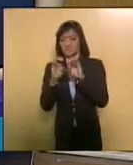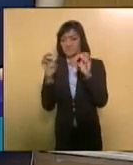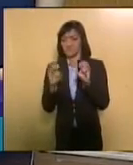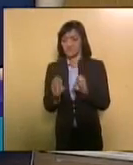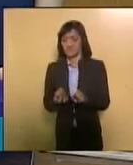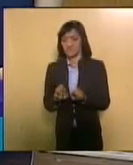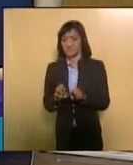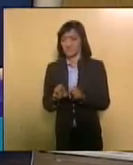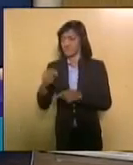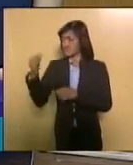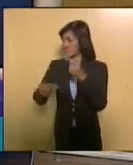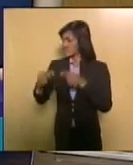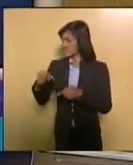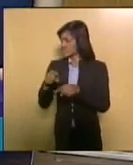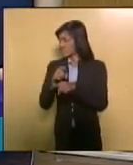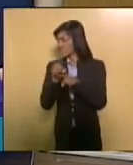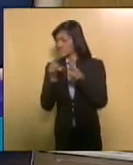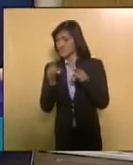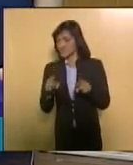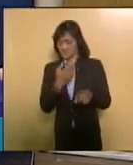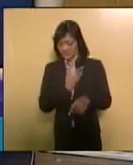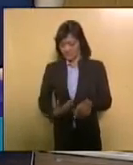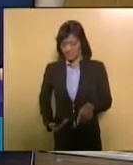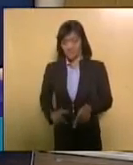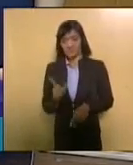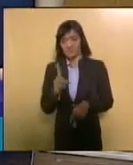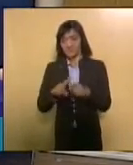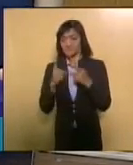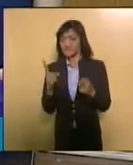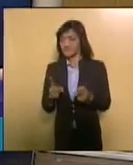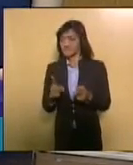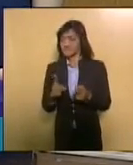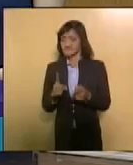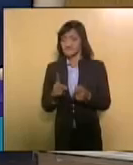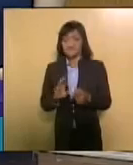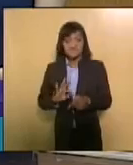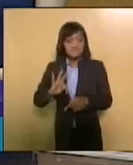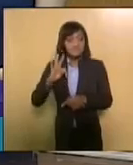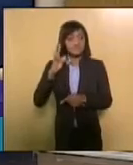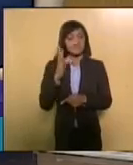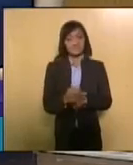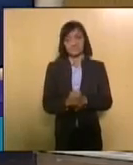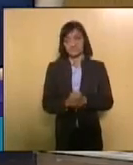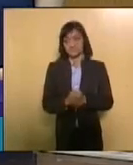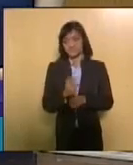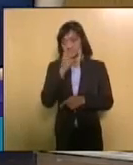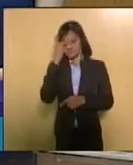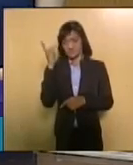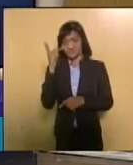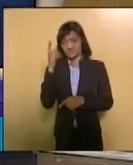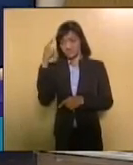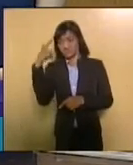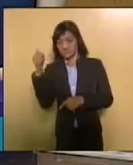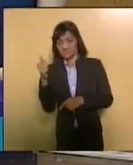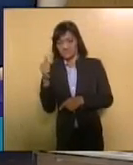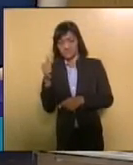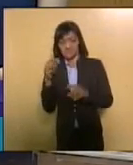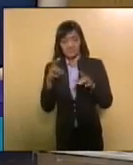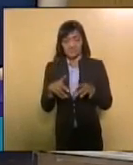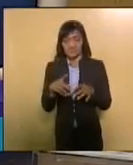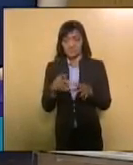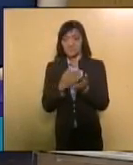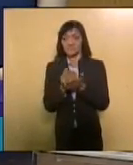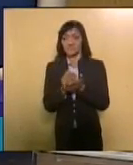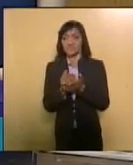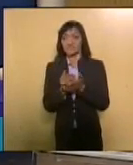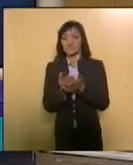aquelas políticas elas não fossem políticas de um governo mas forem políticas de estado assim que esses governadores saíram a coisa começou a degolar